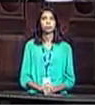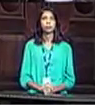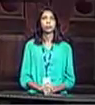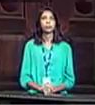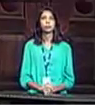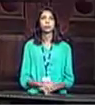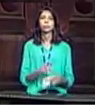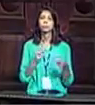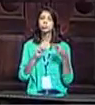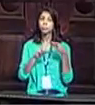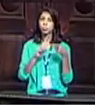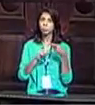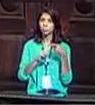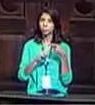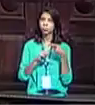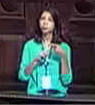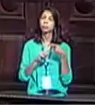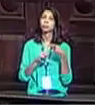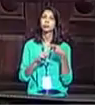Primeiro, senhor presidente,